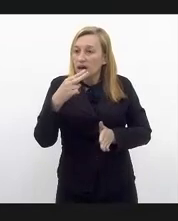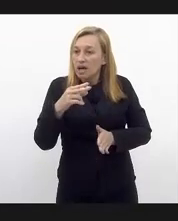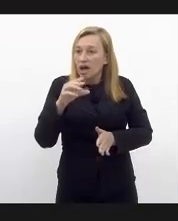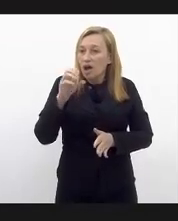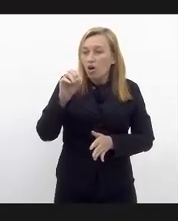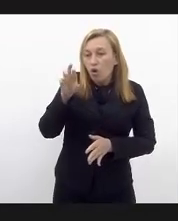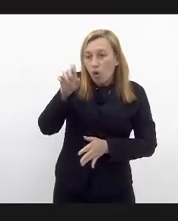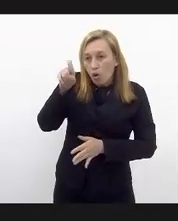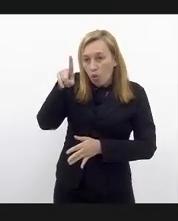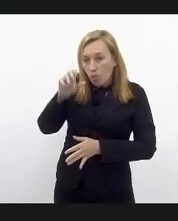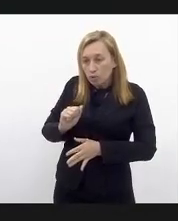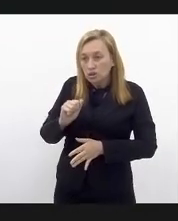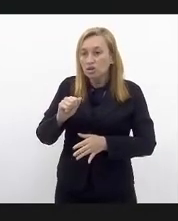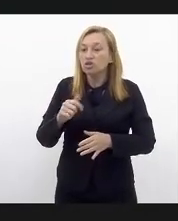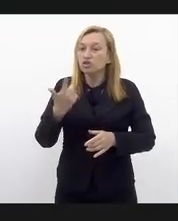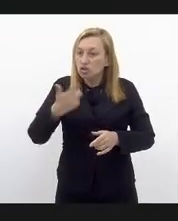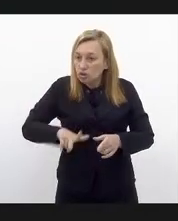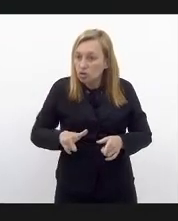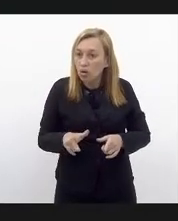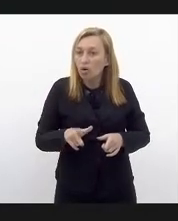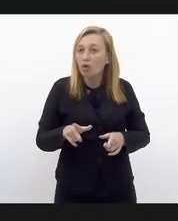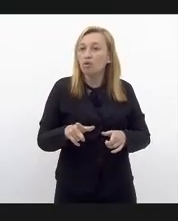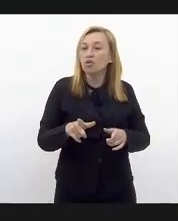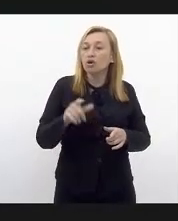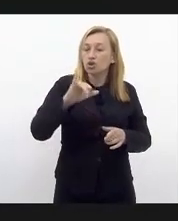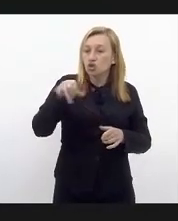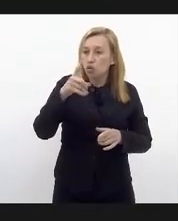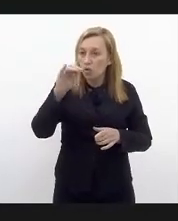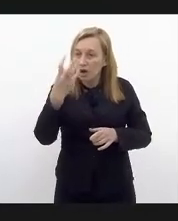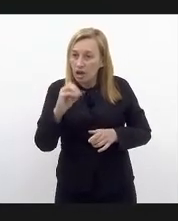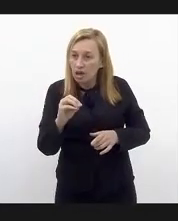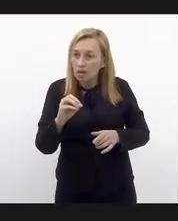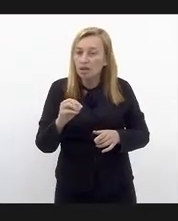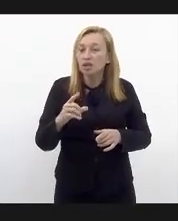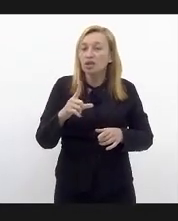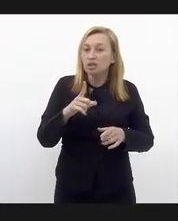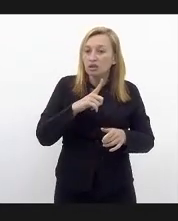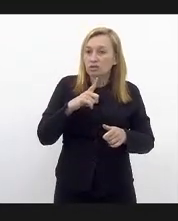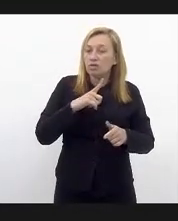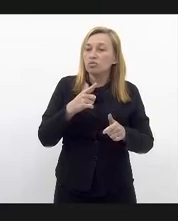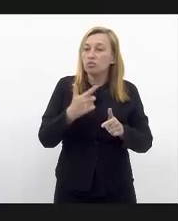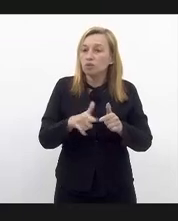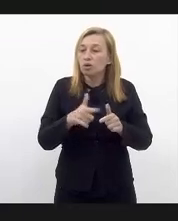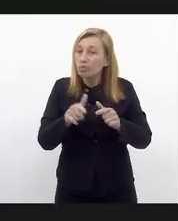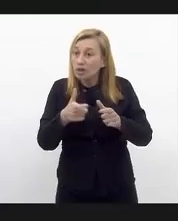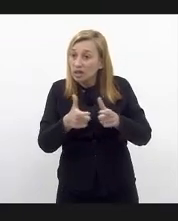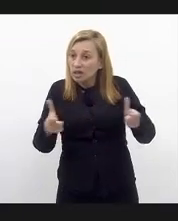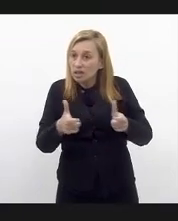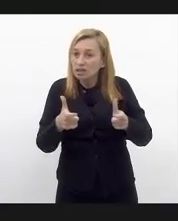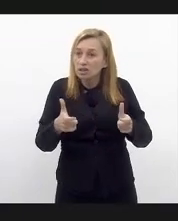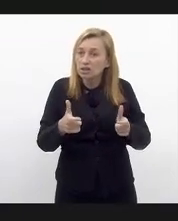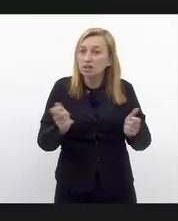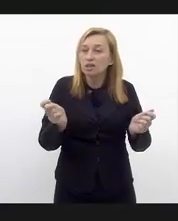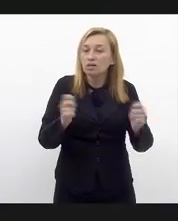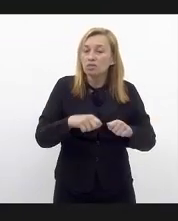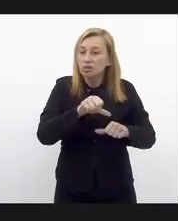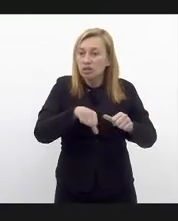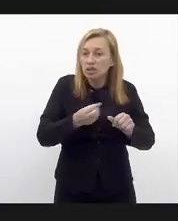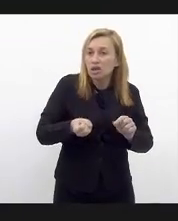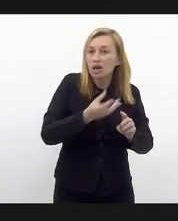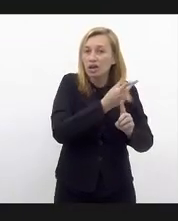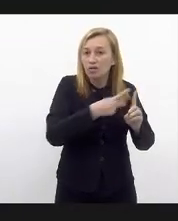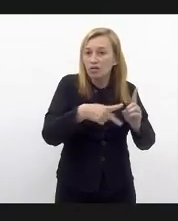agora descobri um problema no joelho nós tivemos um surto Desde da possibilidade dessa dessa reforma